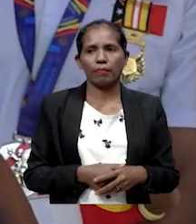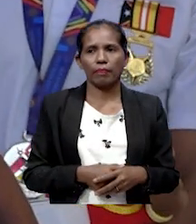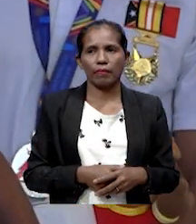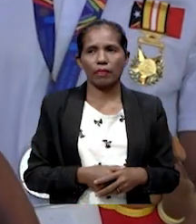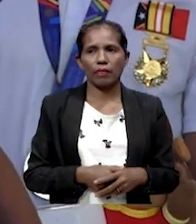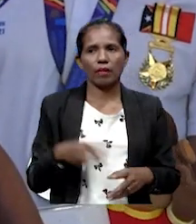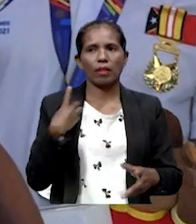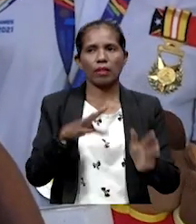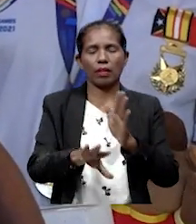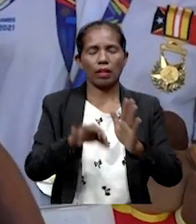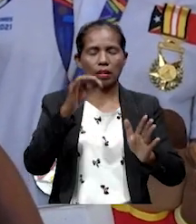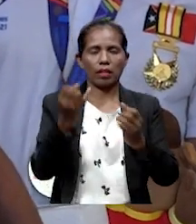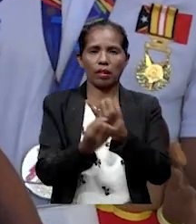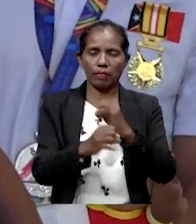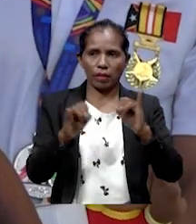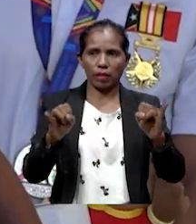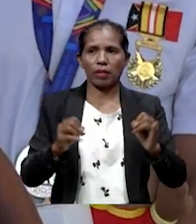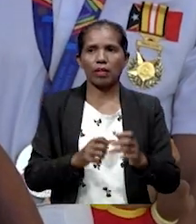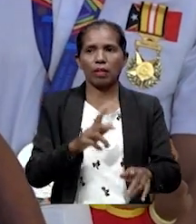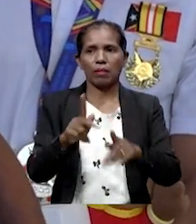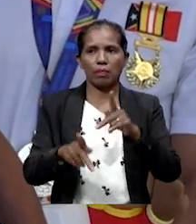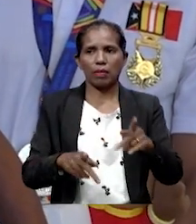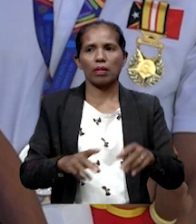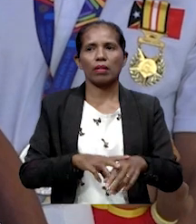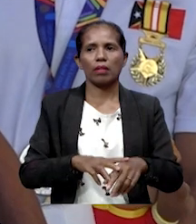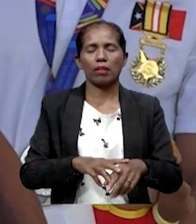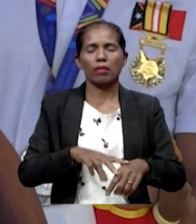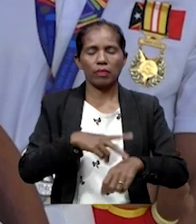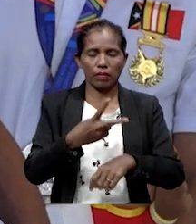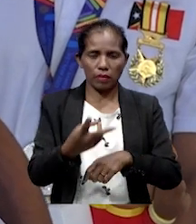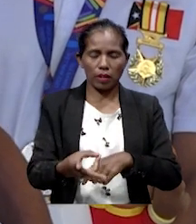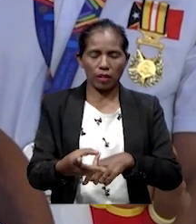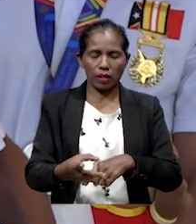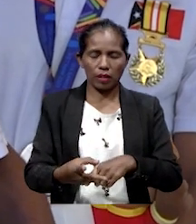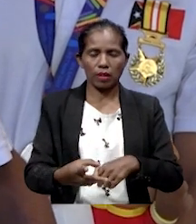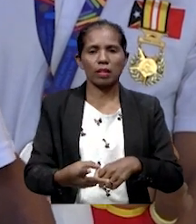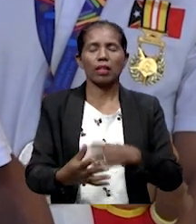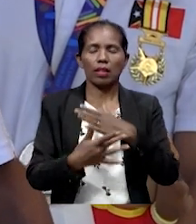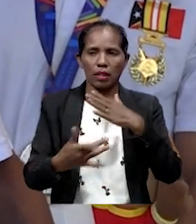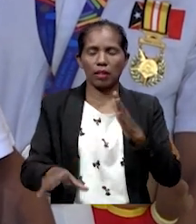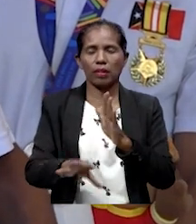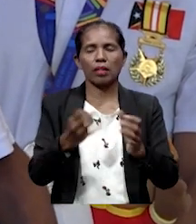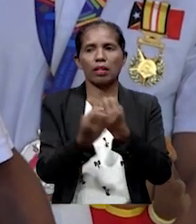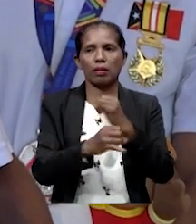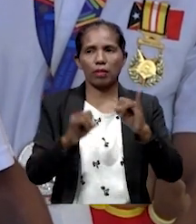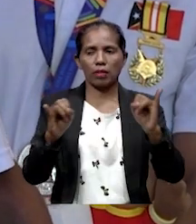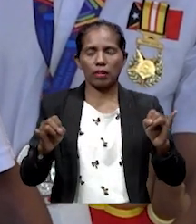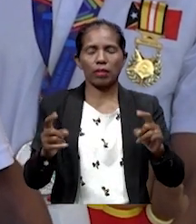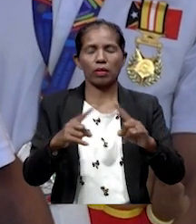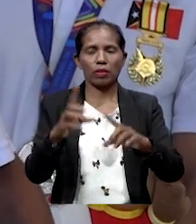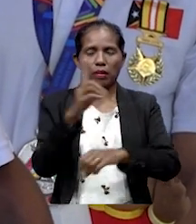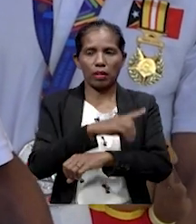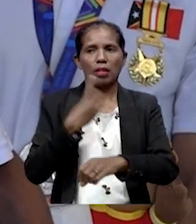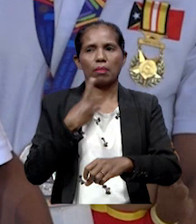Antes de retar não tinha nenhum nada. Né? Eu me paro com uma faca sem ruim no rango, onde retar não tinha nada. Né? E onde o enorme